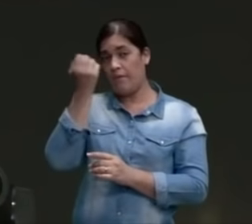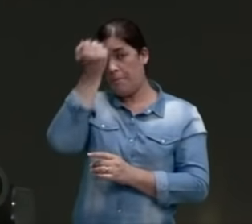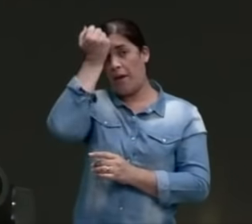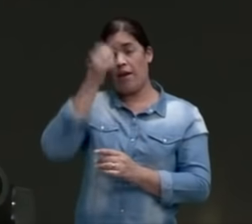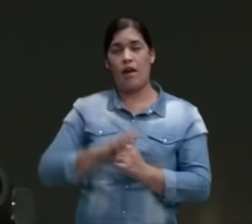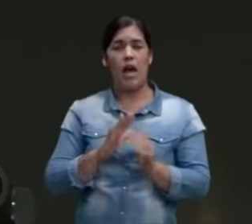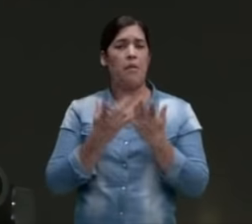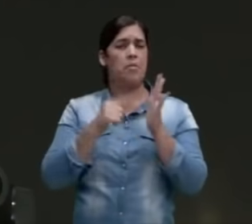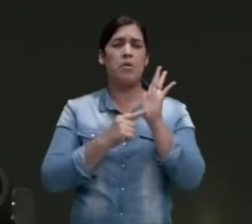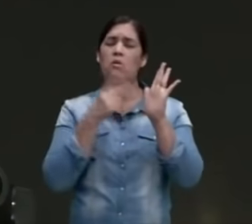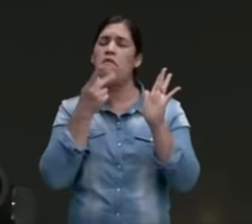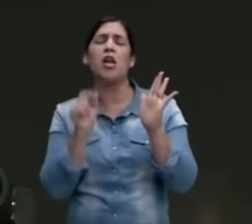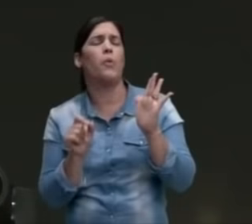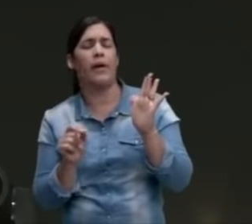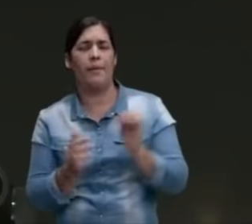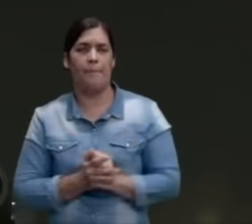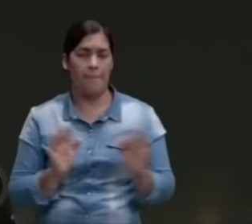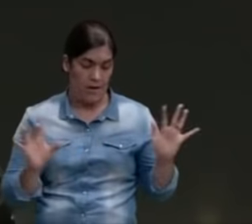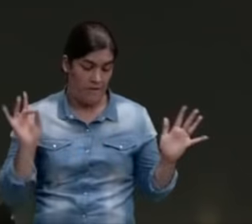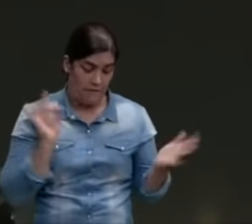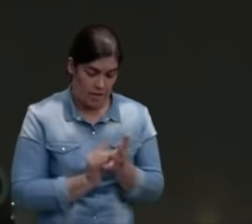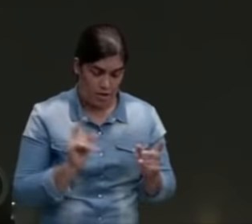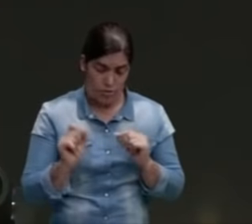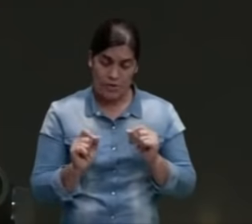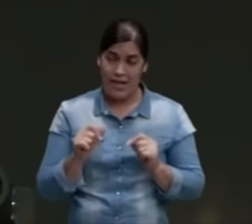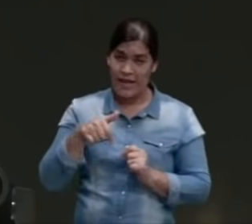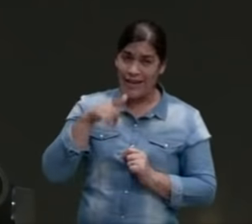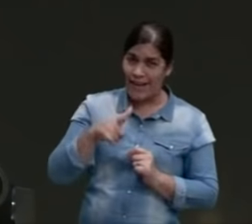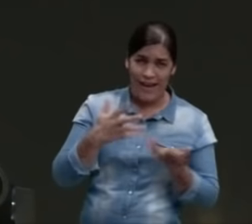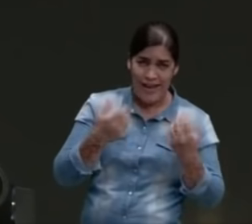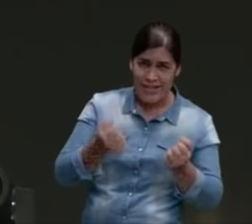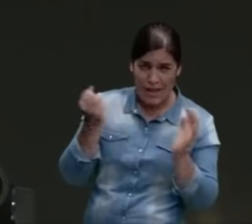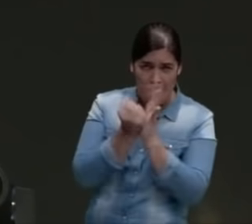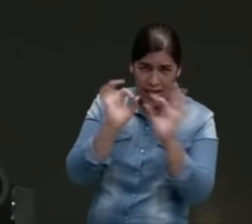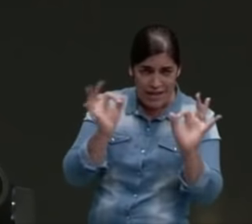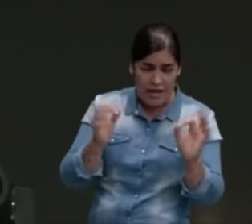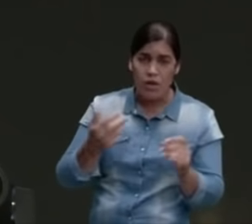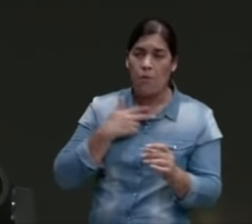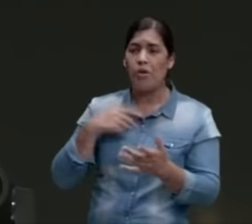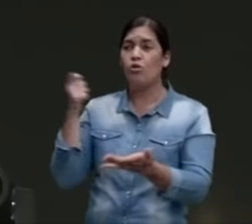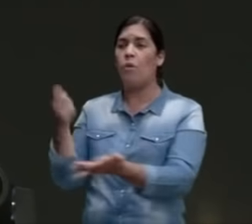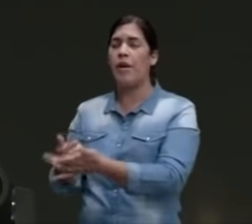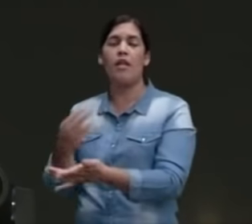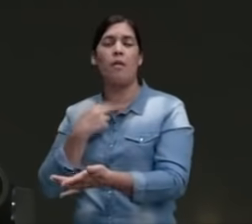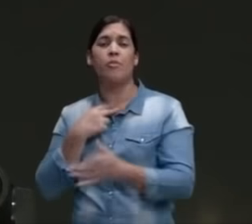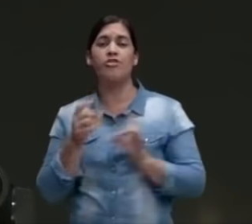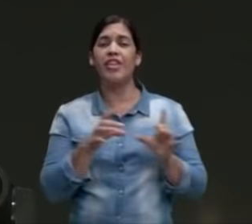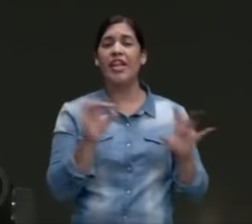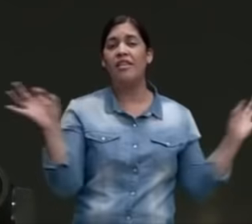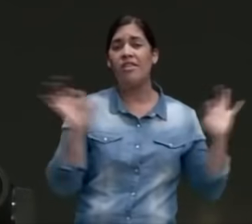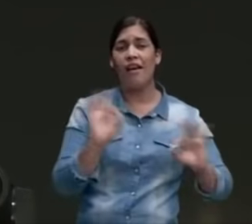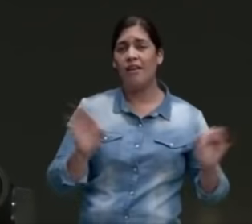seria, mas a verdade é que quem não tiver essa marca não vai poder comprar, não vai poder vender, a não ser que